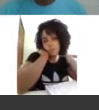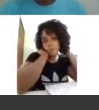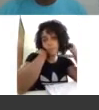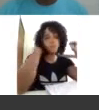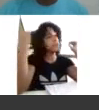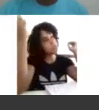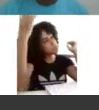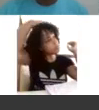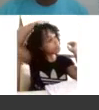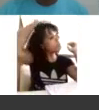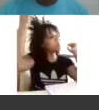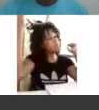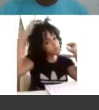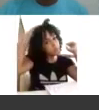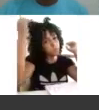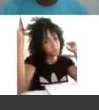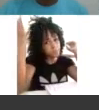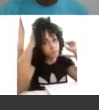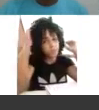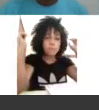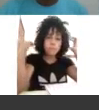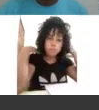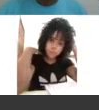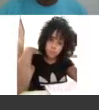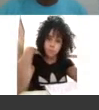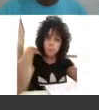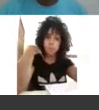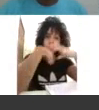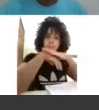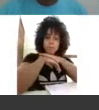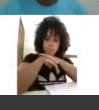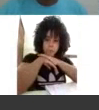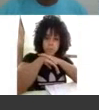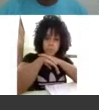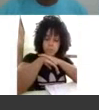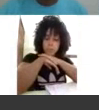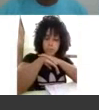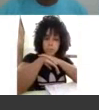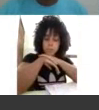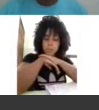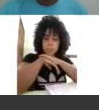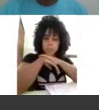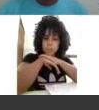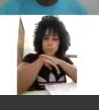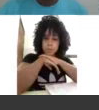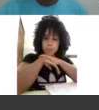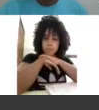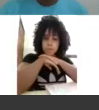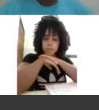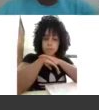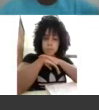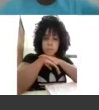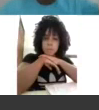mais próxima da realidade, ela é muito mais concreta em termos, assim, não só dos conteúdos, mas